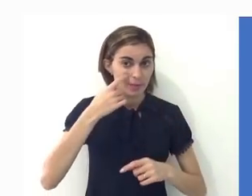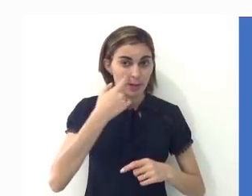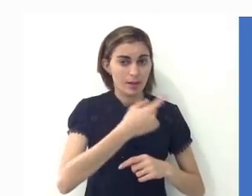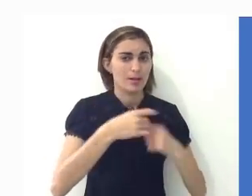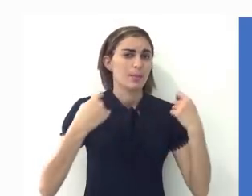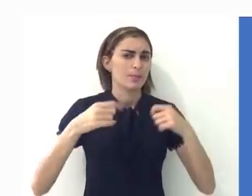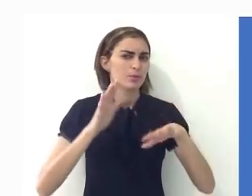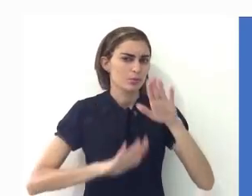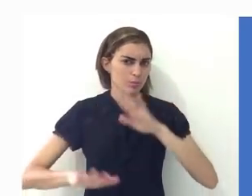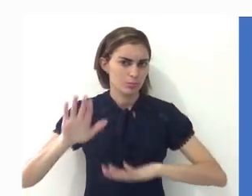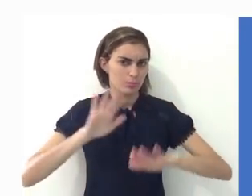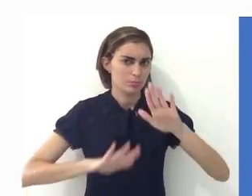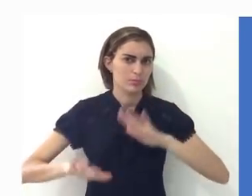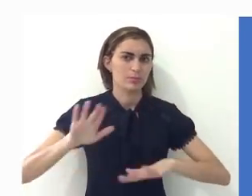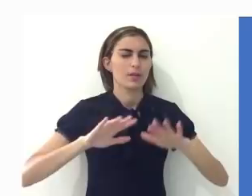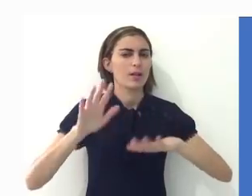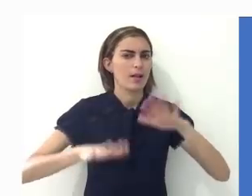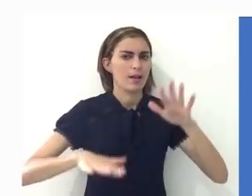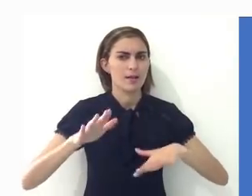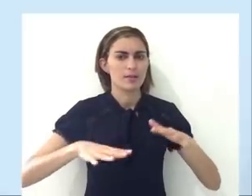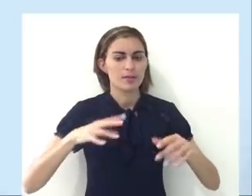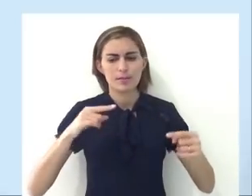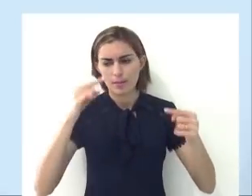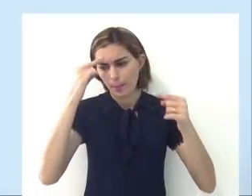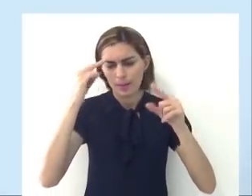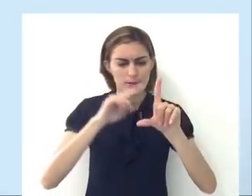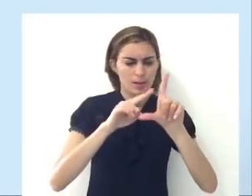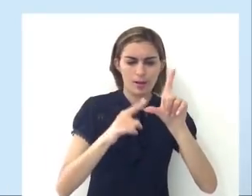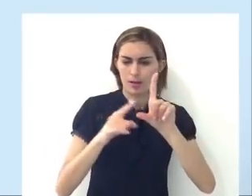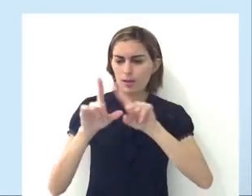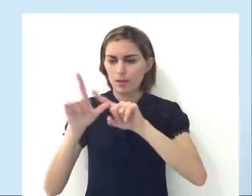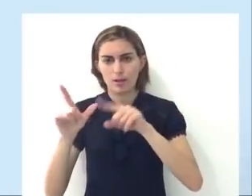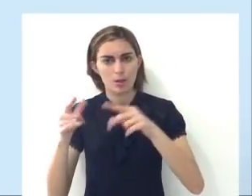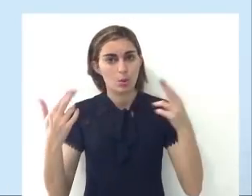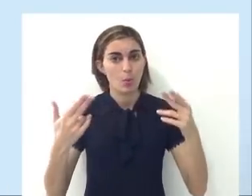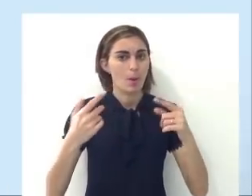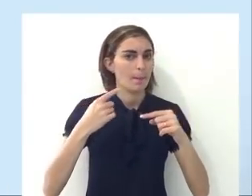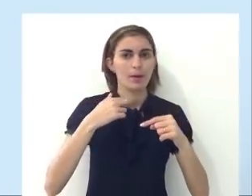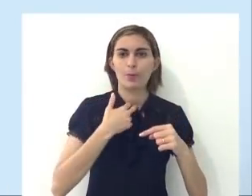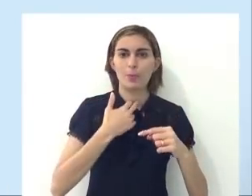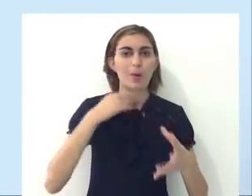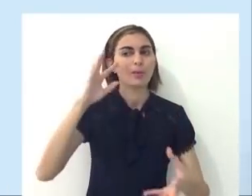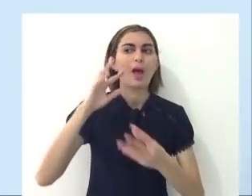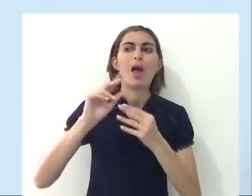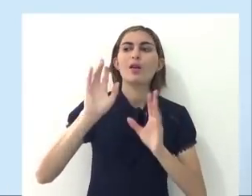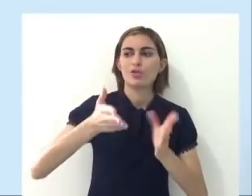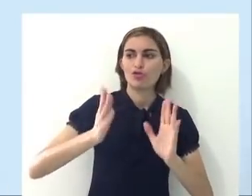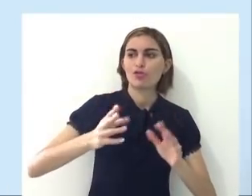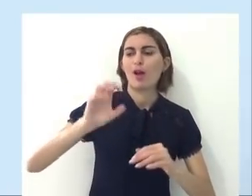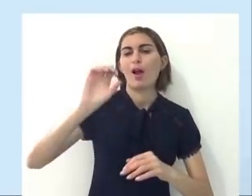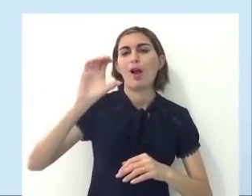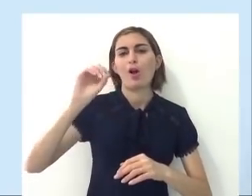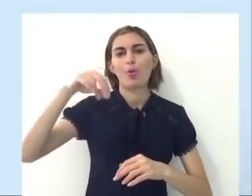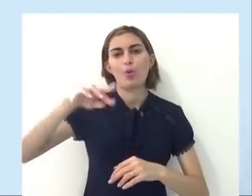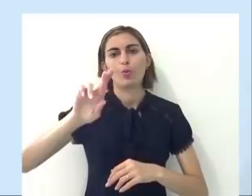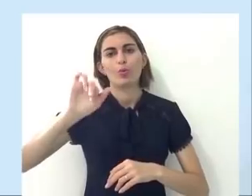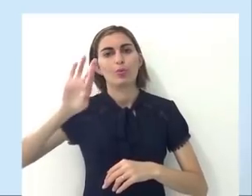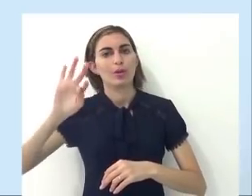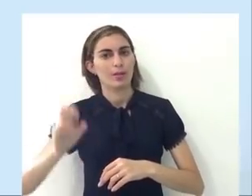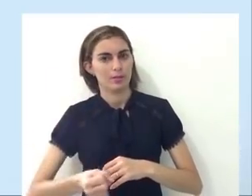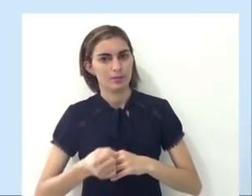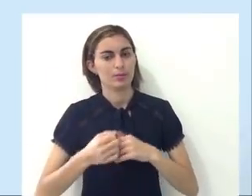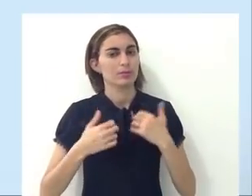triângulo, beleza? Então, aí, cuidado nisso. Às vezes vão coincidir os ângulos e algum dos lados, mas a gente não pode concluir que esses